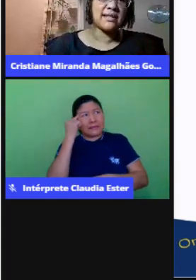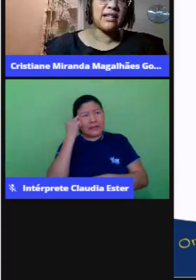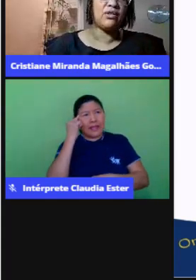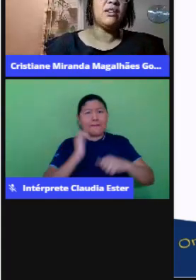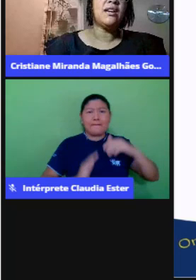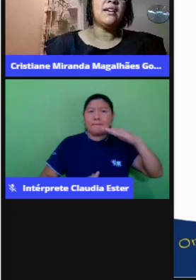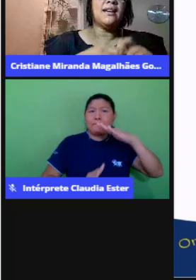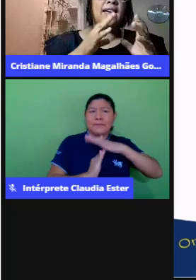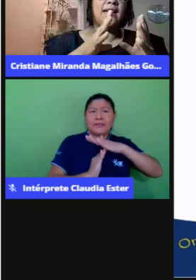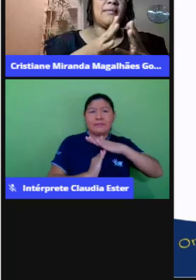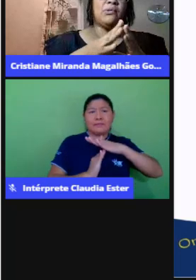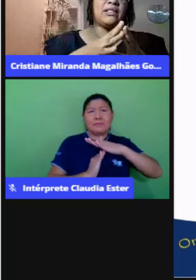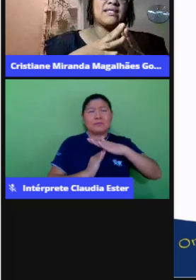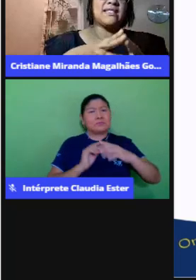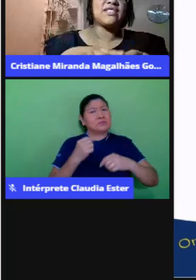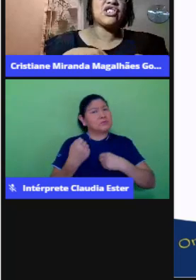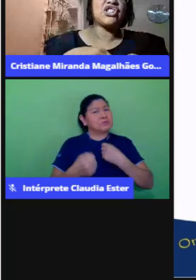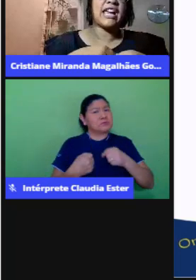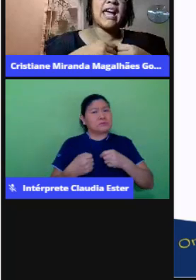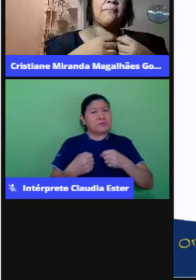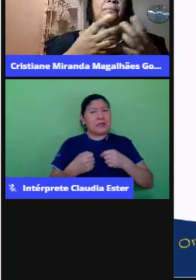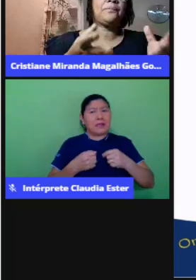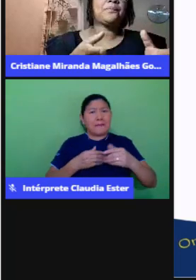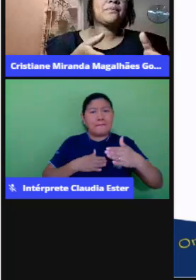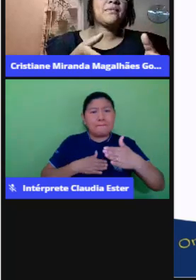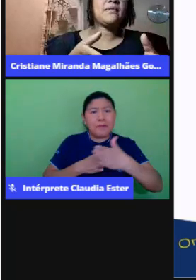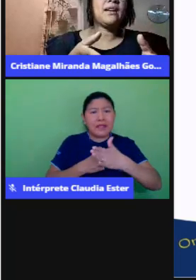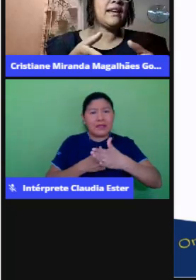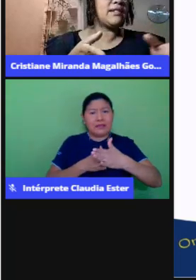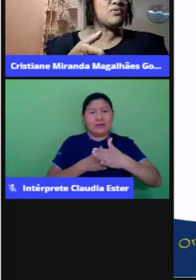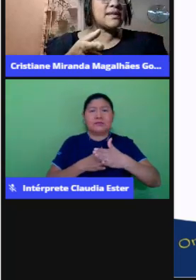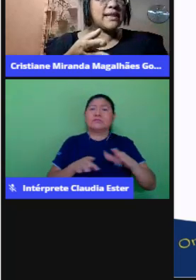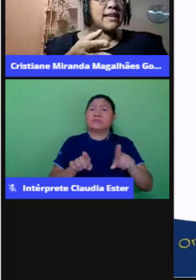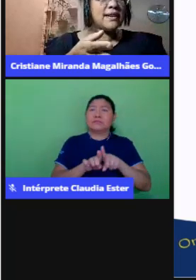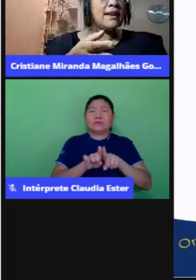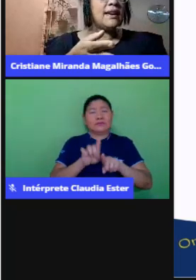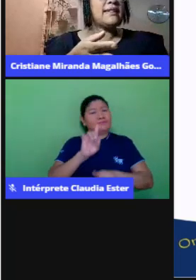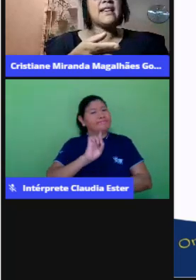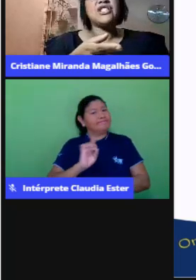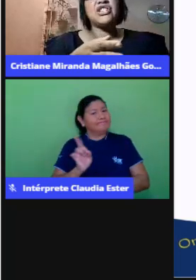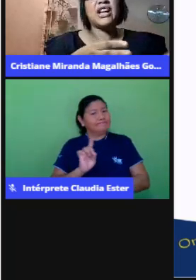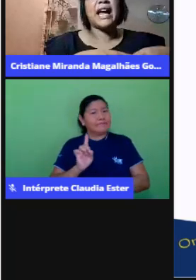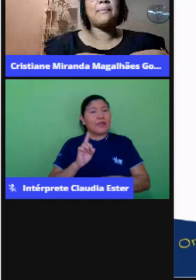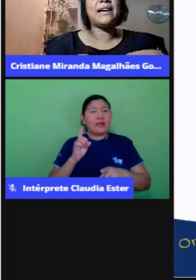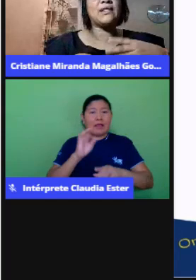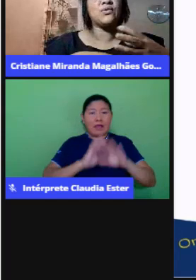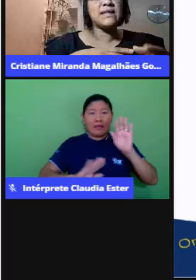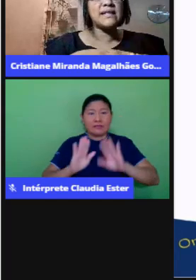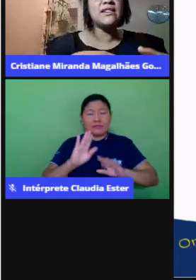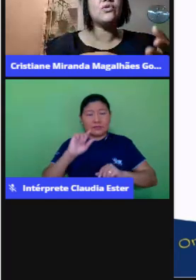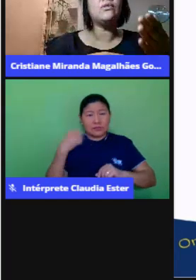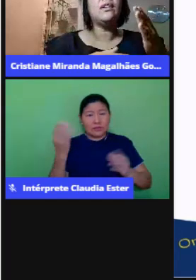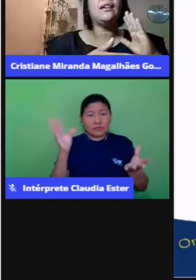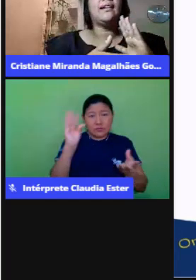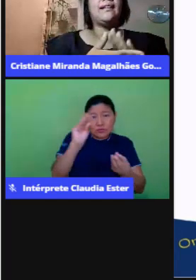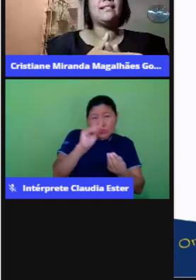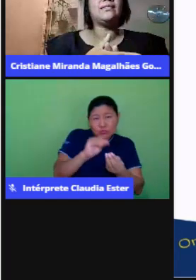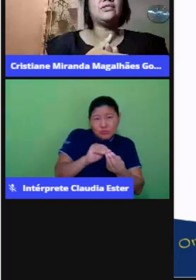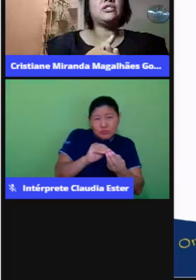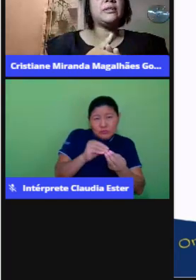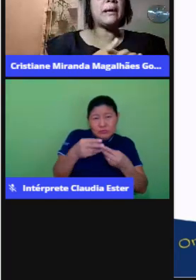processo de ensino. Muitas vezes a gente quer reduzir e a gente acaba